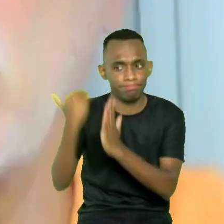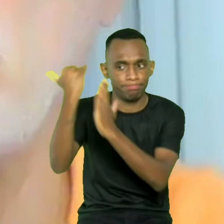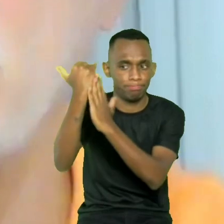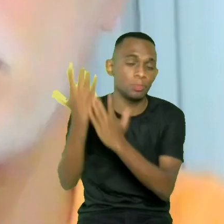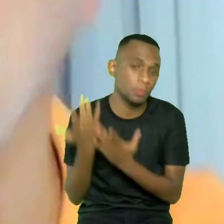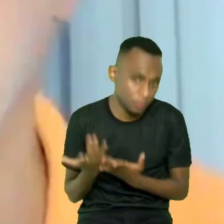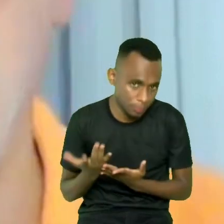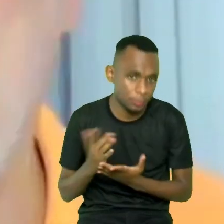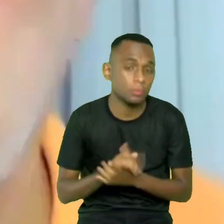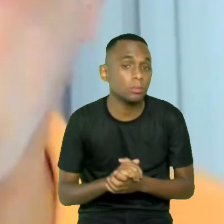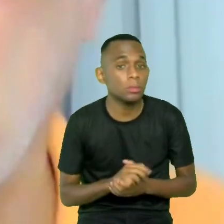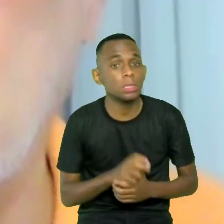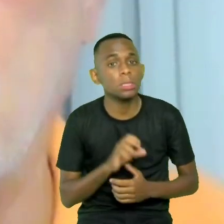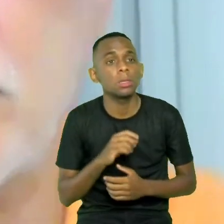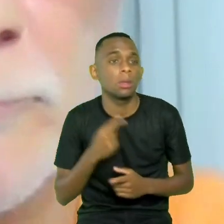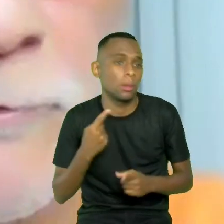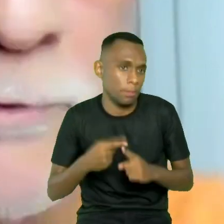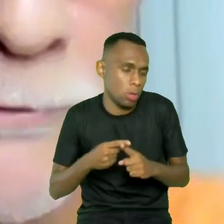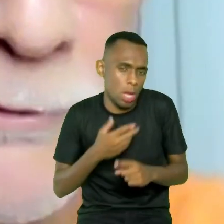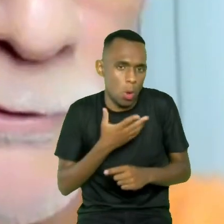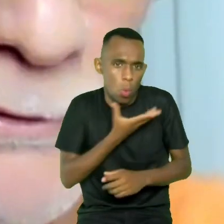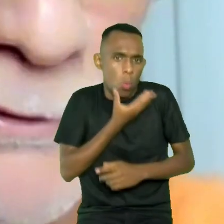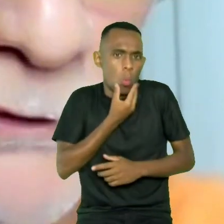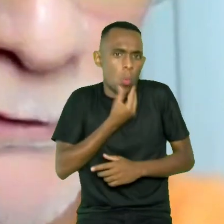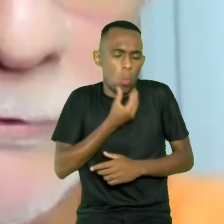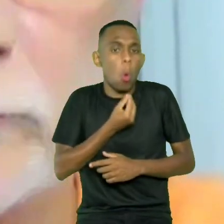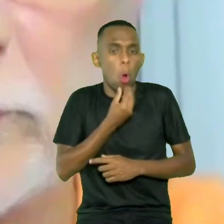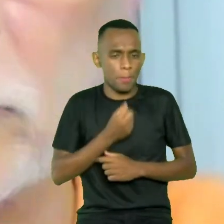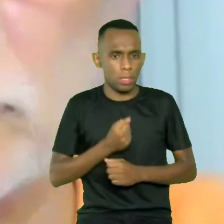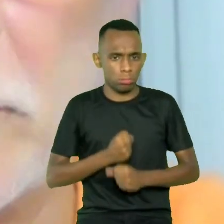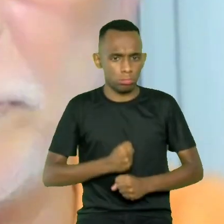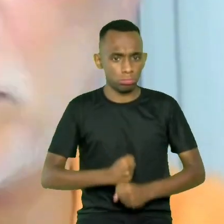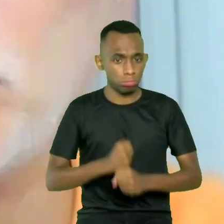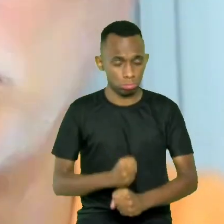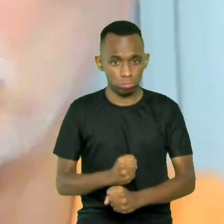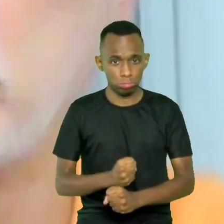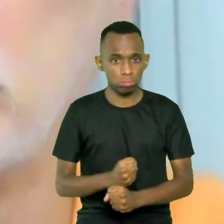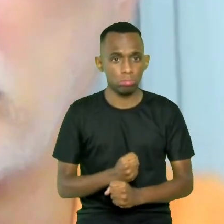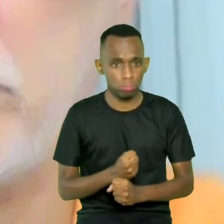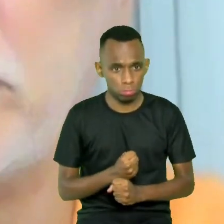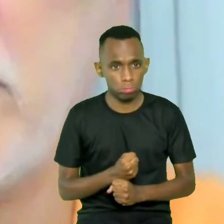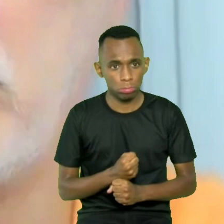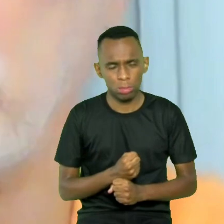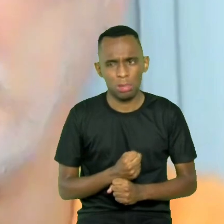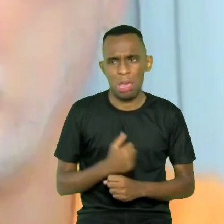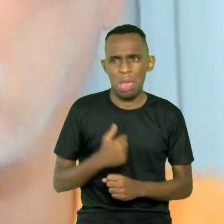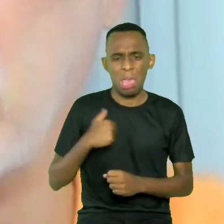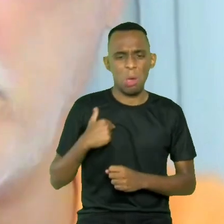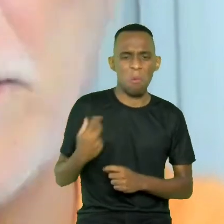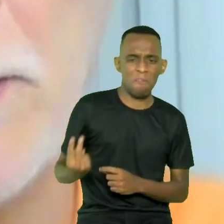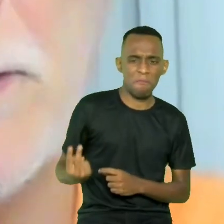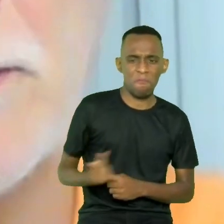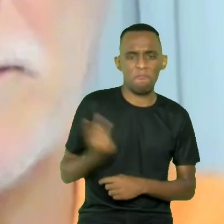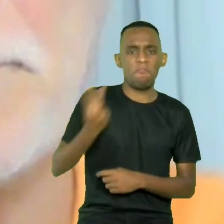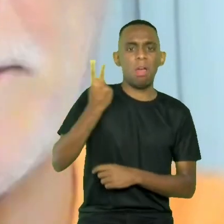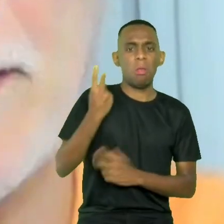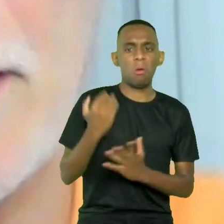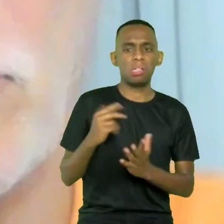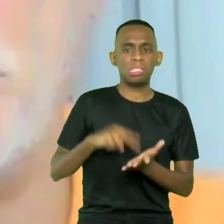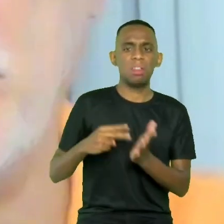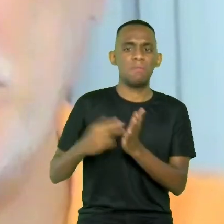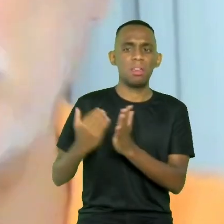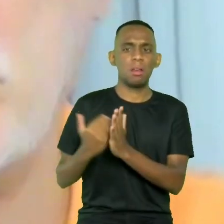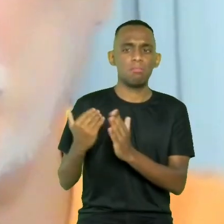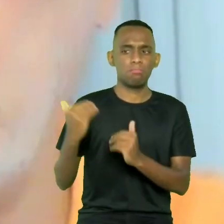a sua condição de macho como isso sendo uma virtude ou sendo uma qualidade superior